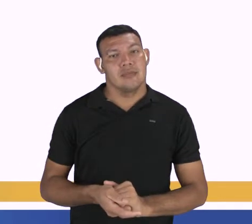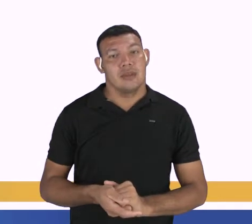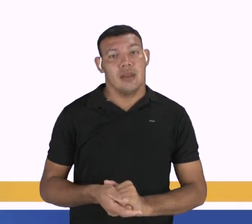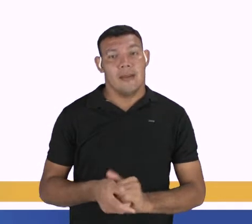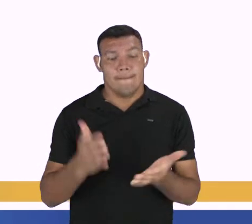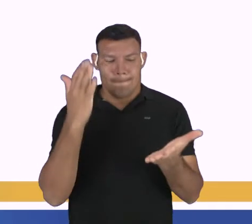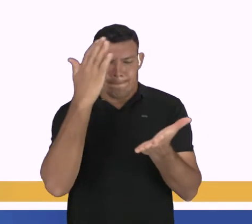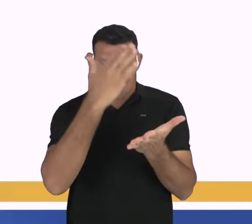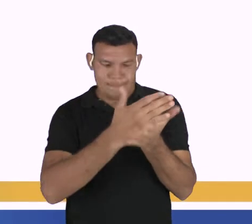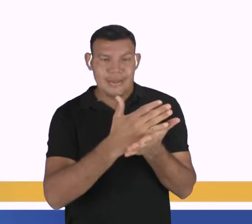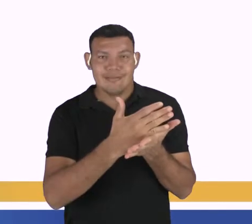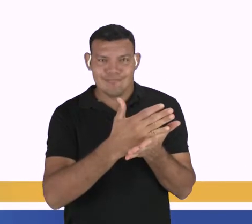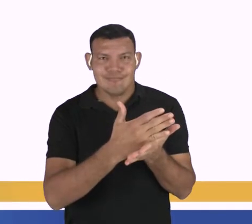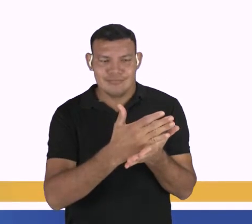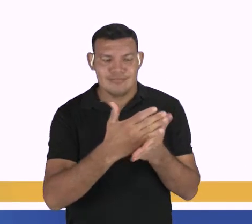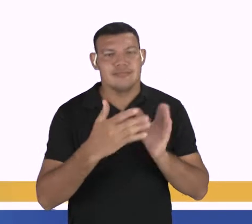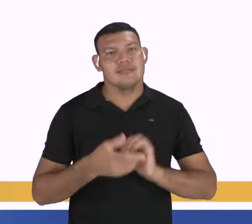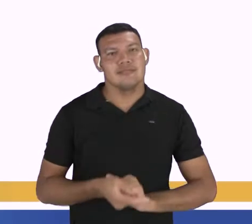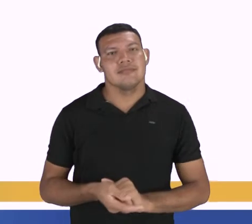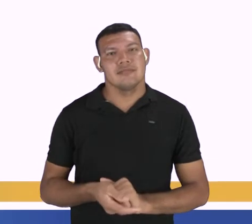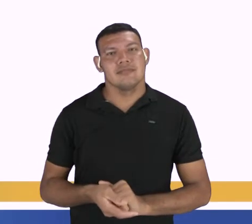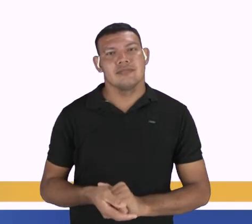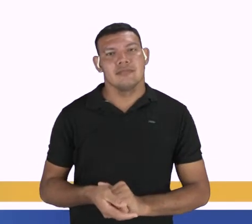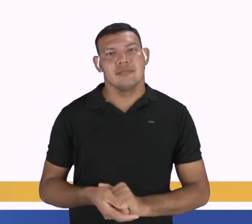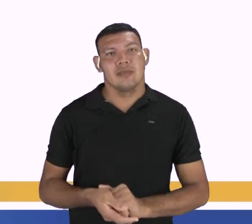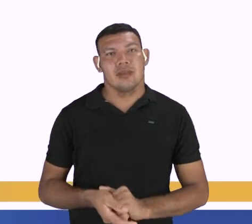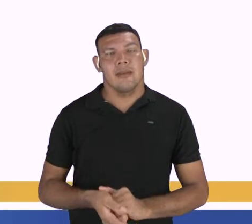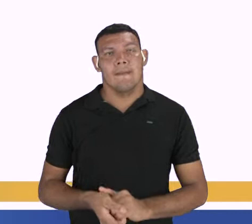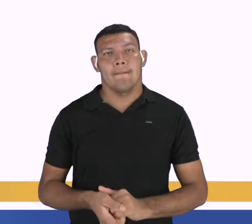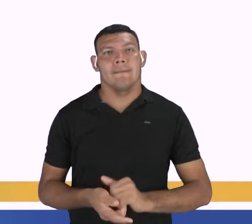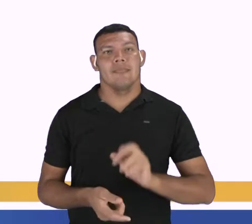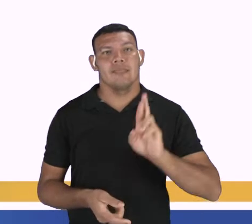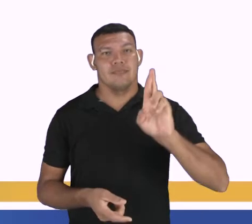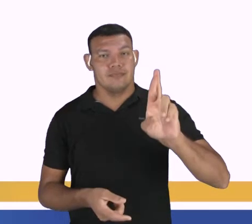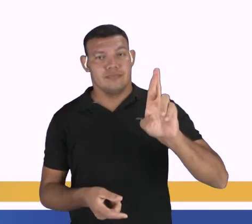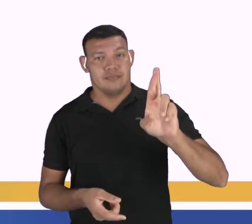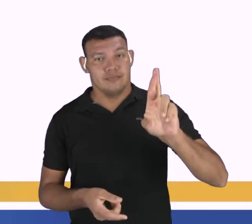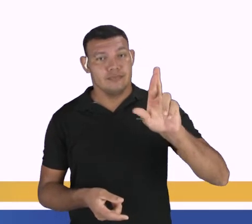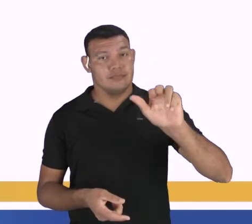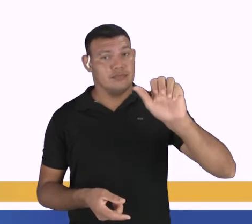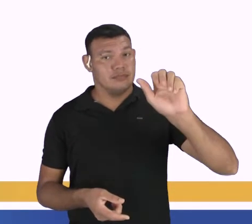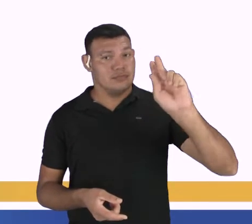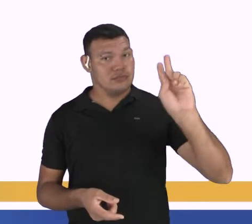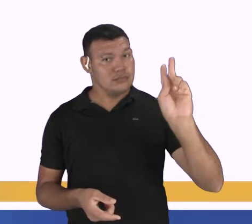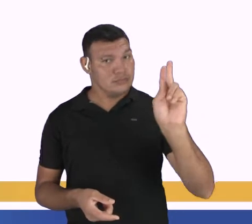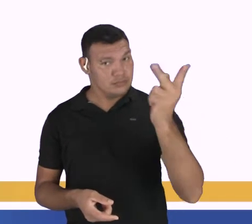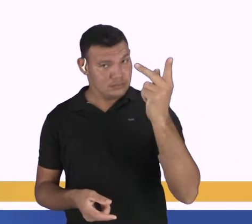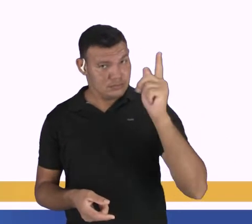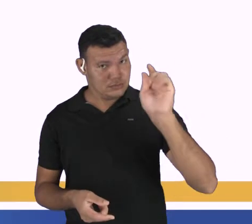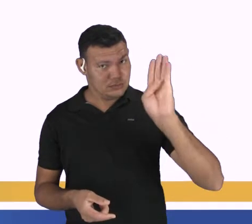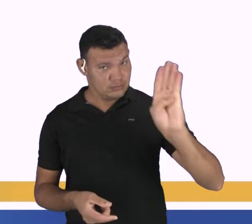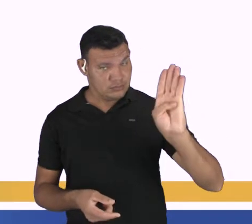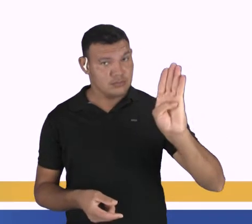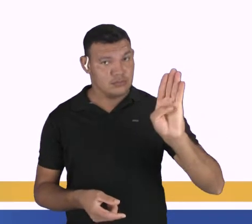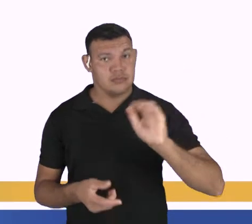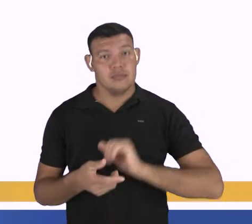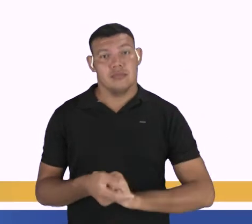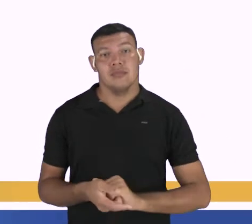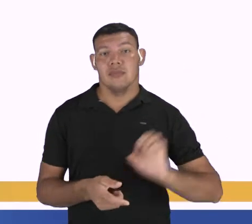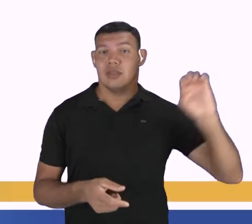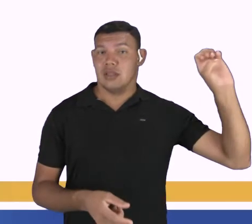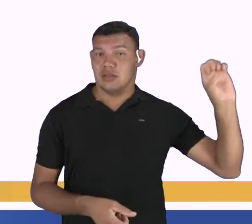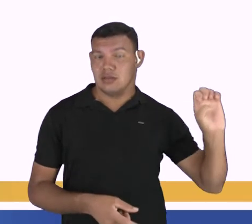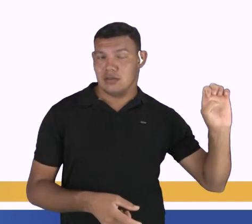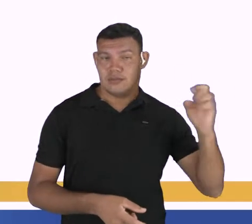volta. Então observe o seguinte, o ângulo RHB, aqui no canto esquerdo da